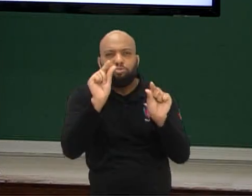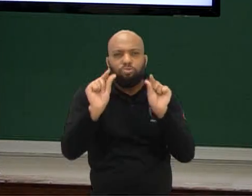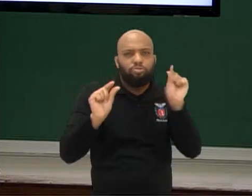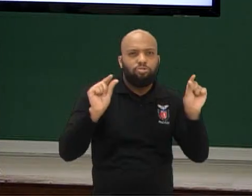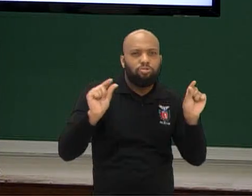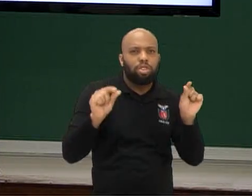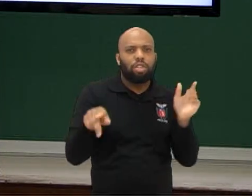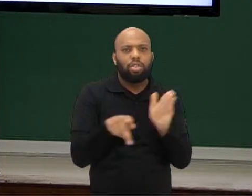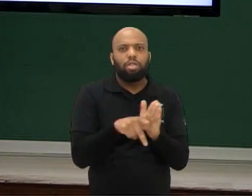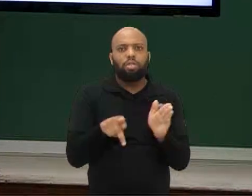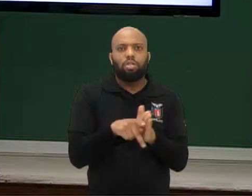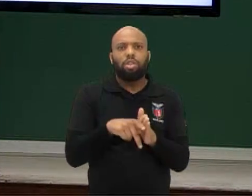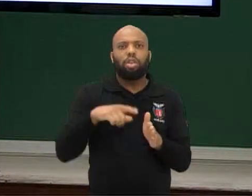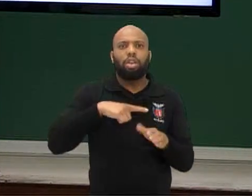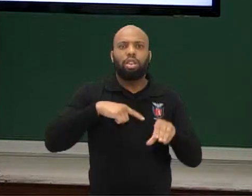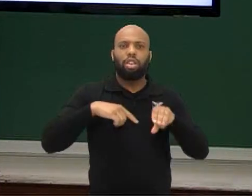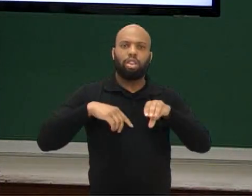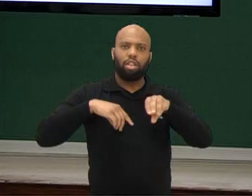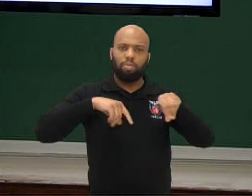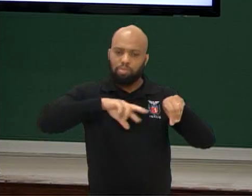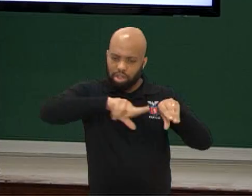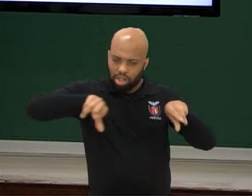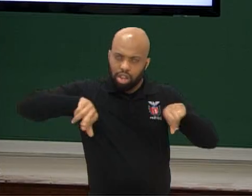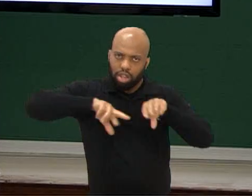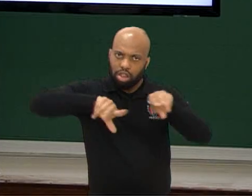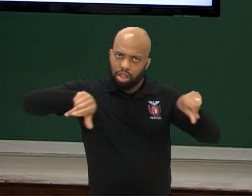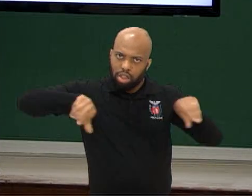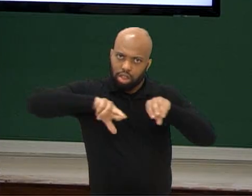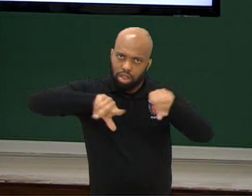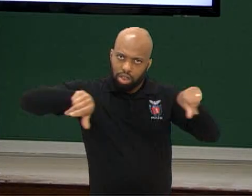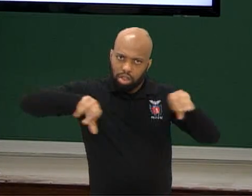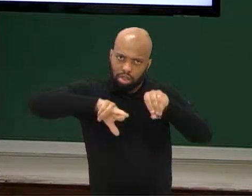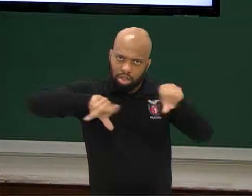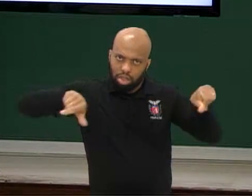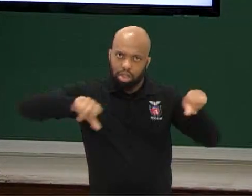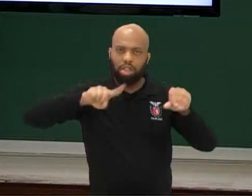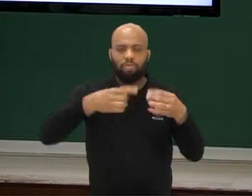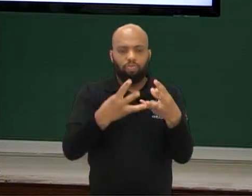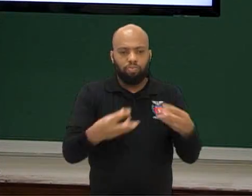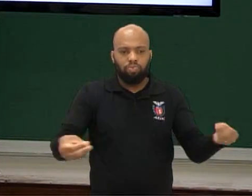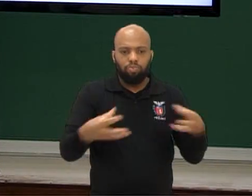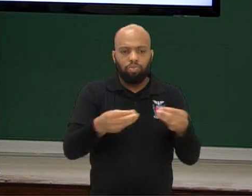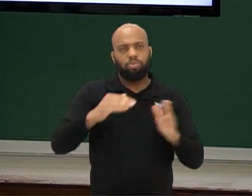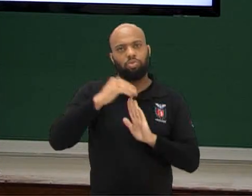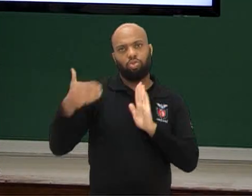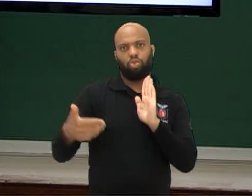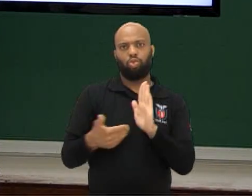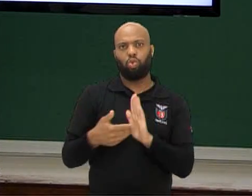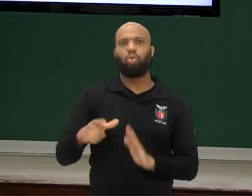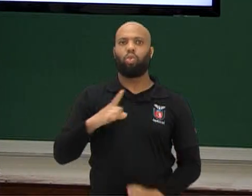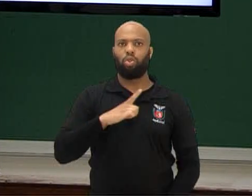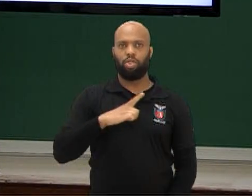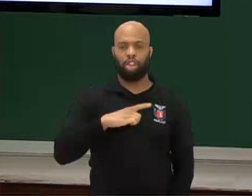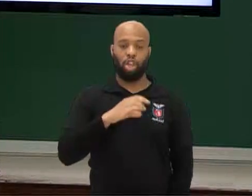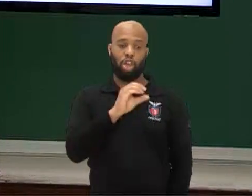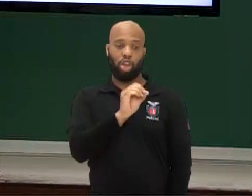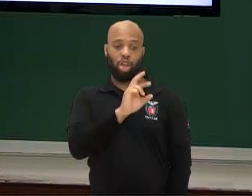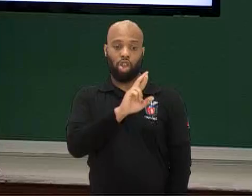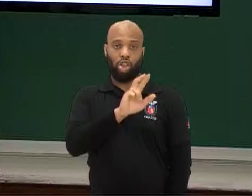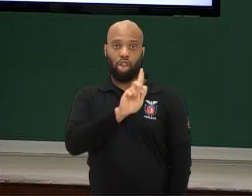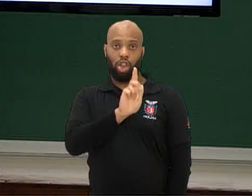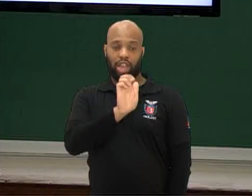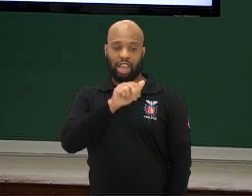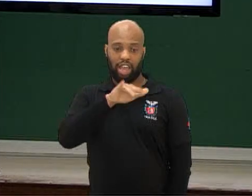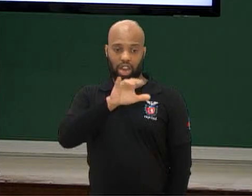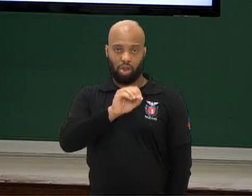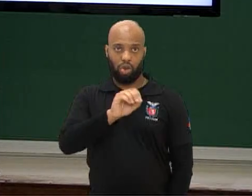partículas minerais que são devolvidas ao solo, fazendo, portanto, a decomposição de toda essa matéria orgânica. Essa ciclagem,